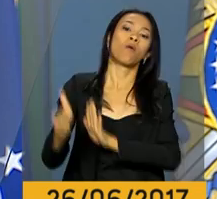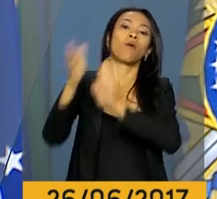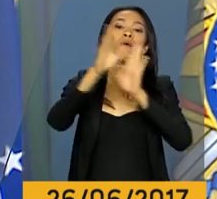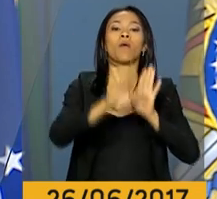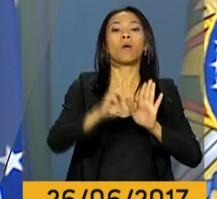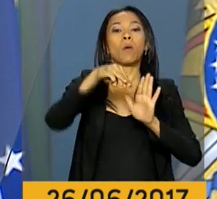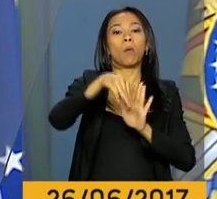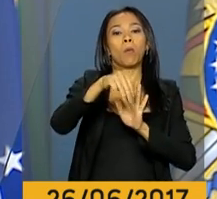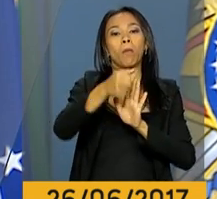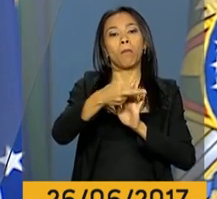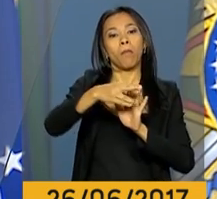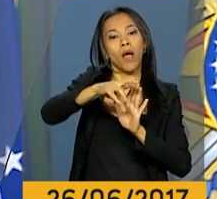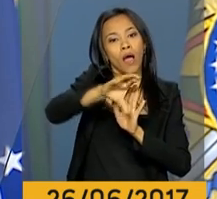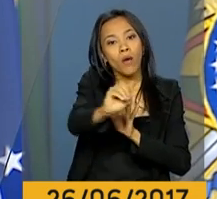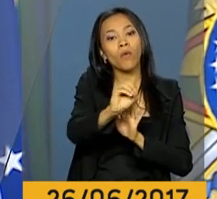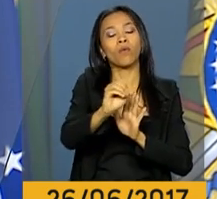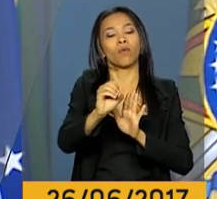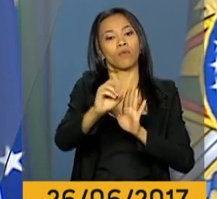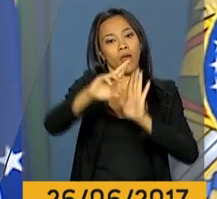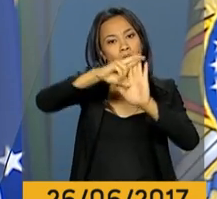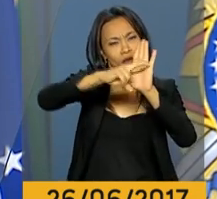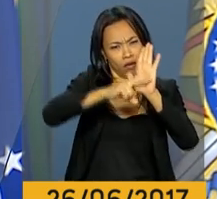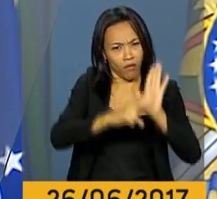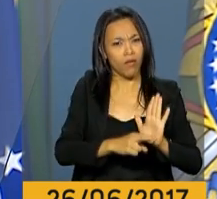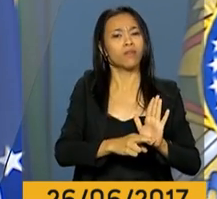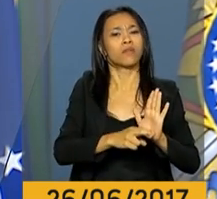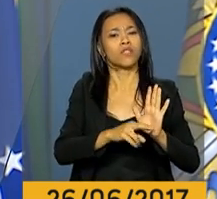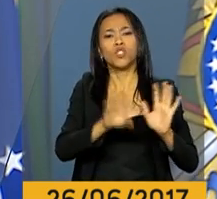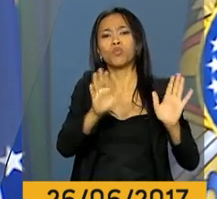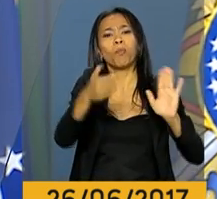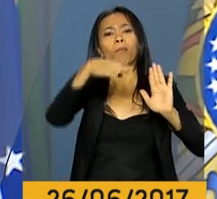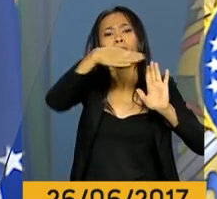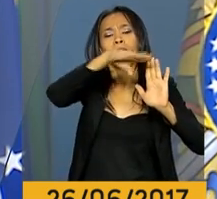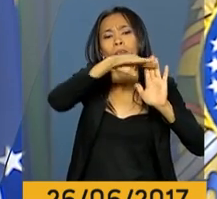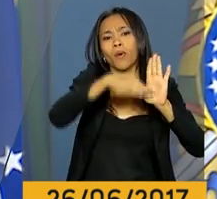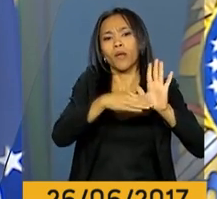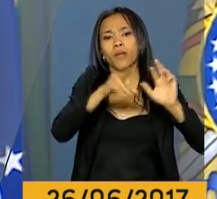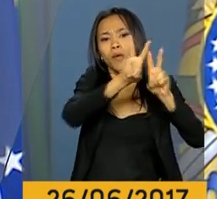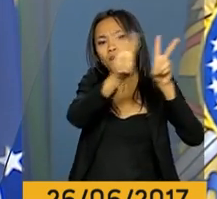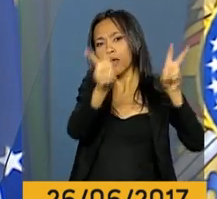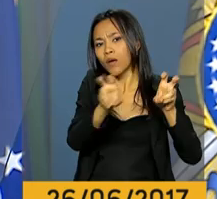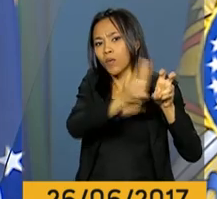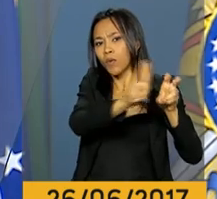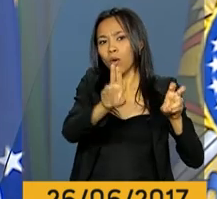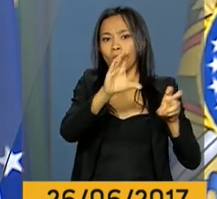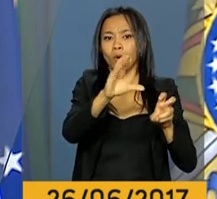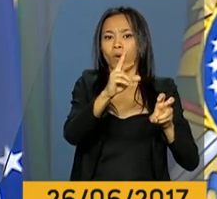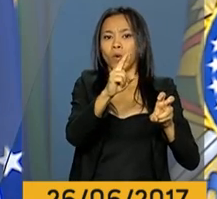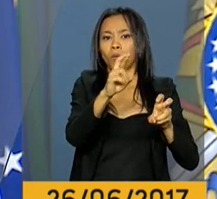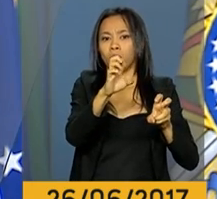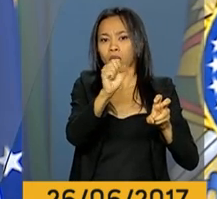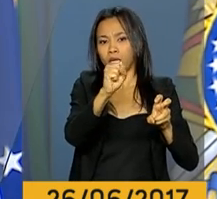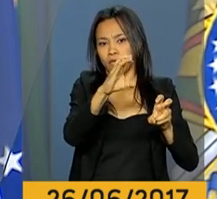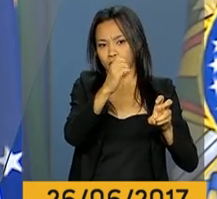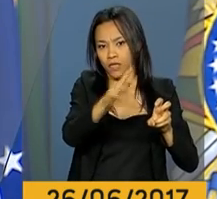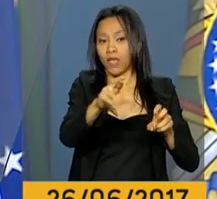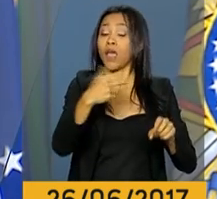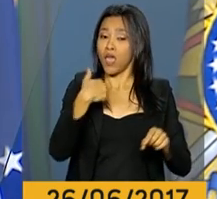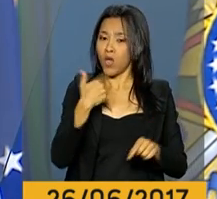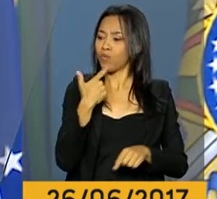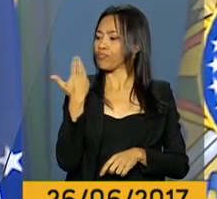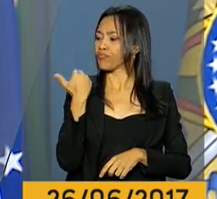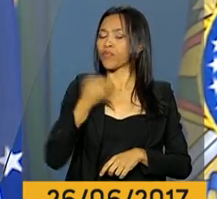do programa chamado crescer aliás eu estive agora recentemente em mosc na Rússia e depois na Noruega